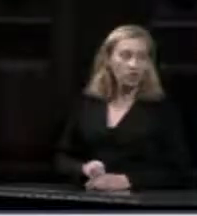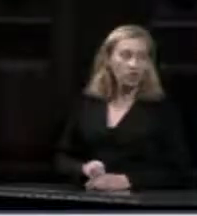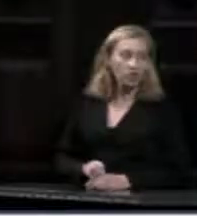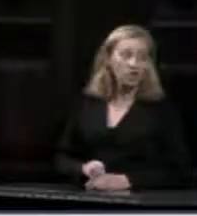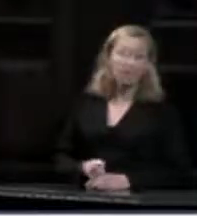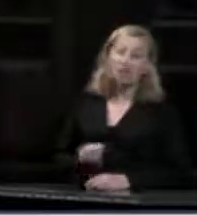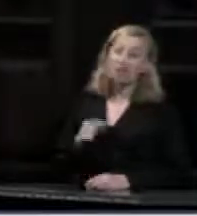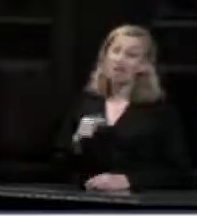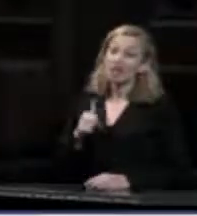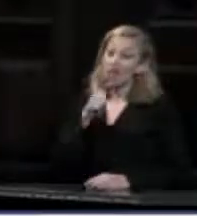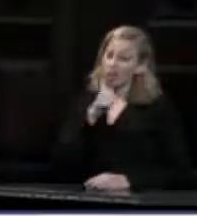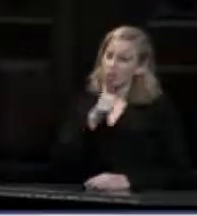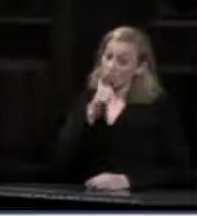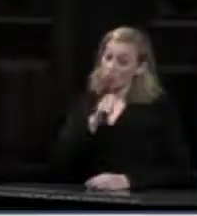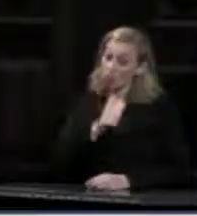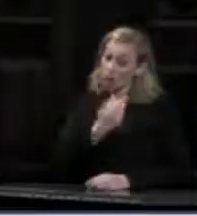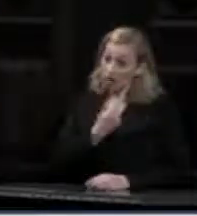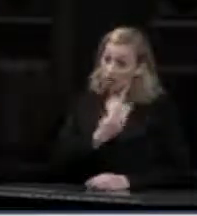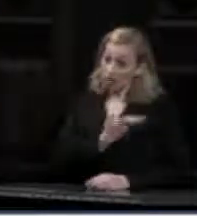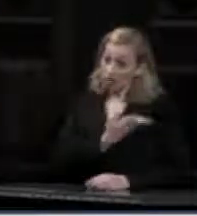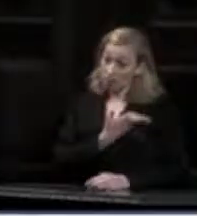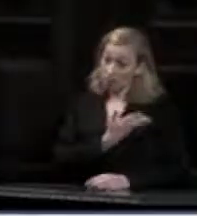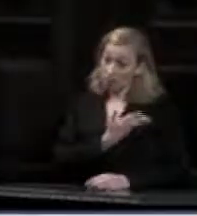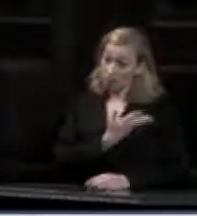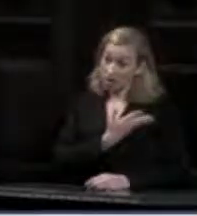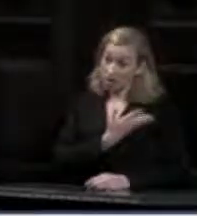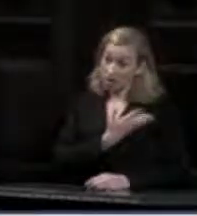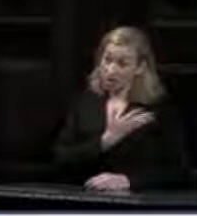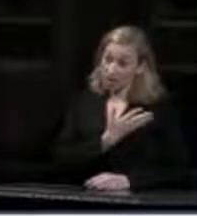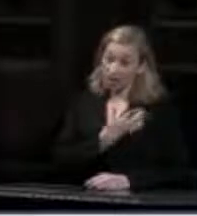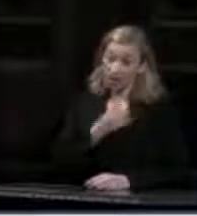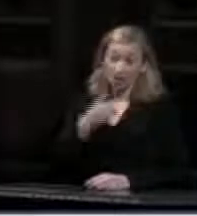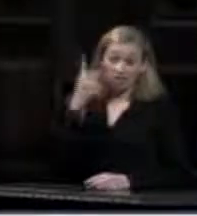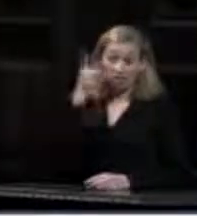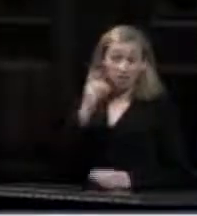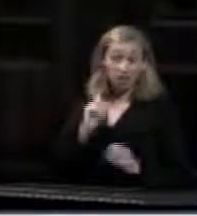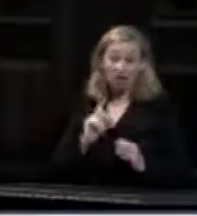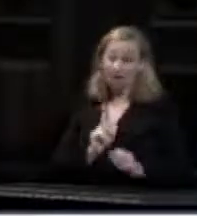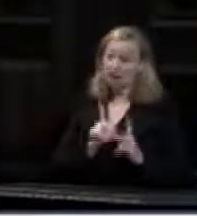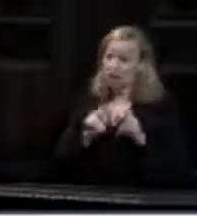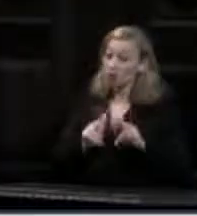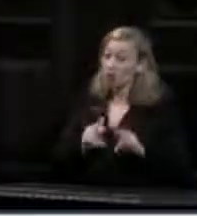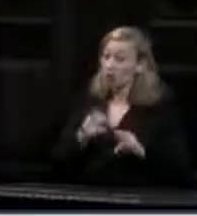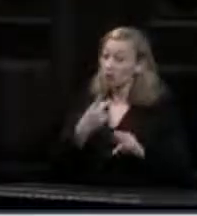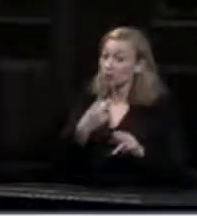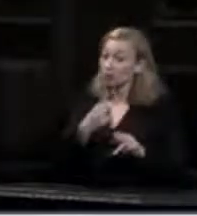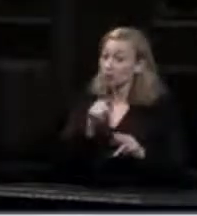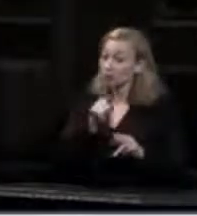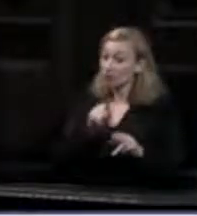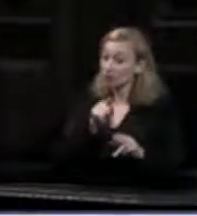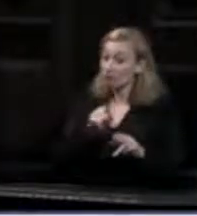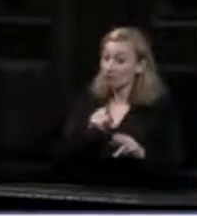cadeira que o senhor e pode estar recebendo 100 mil reais